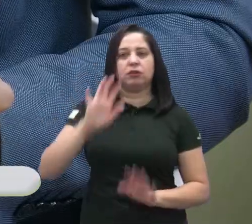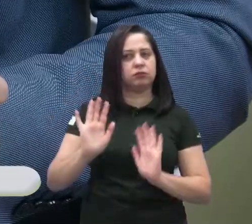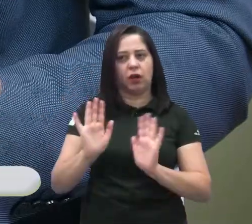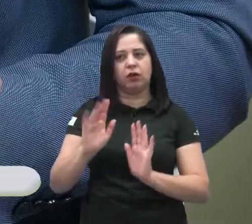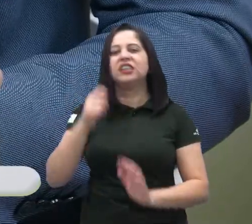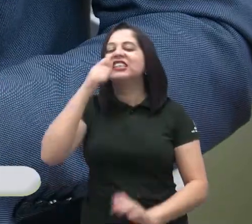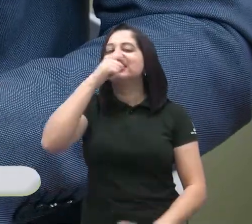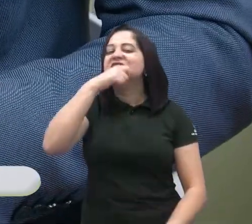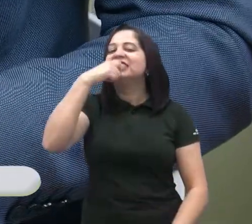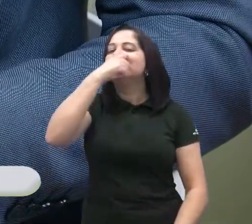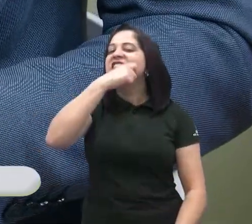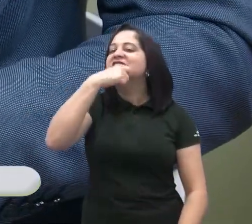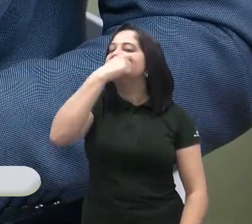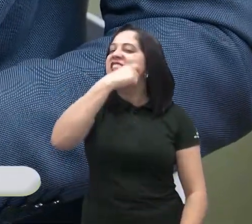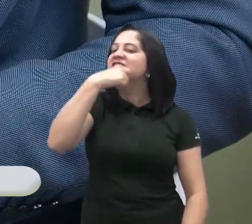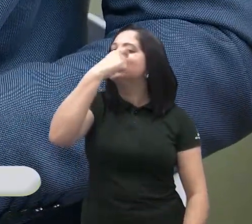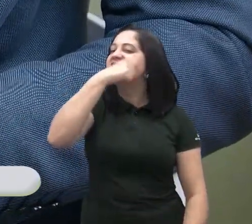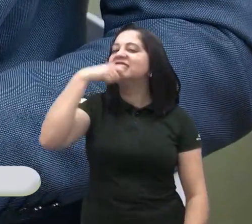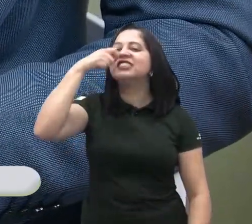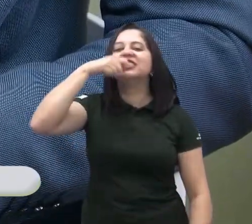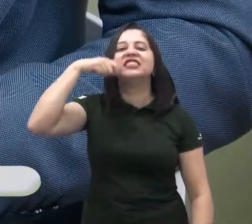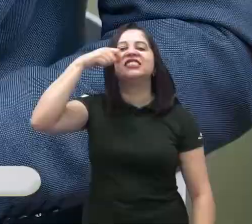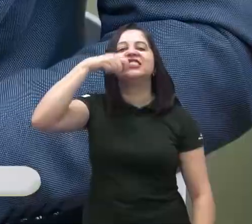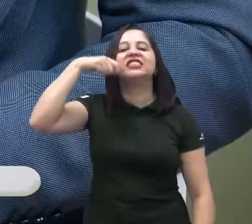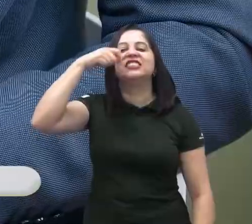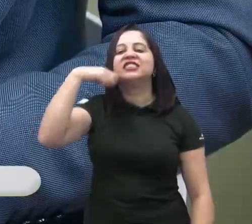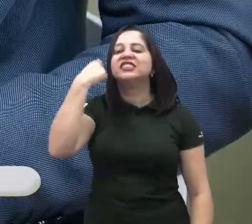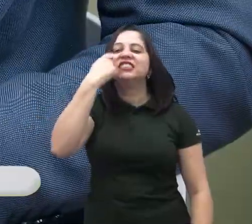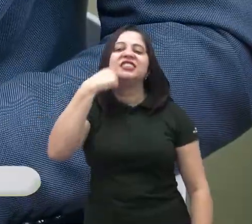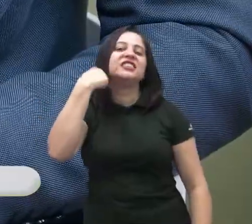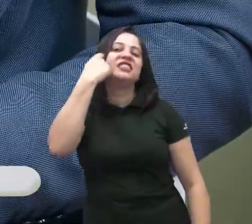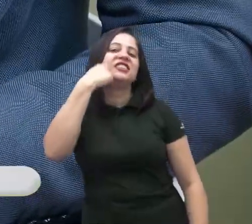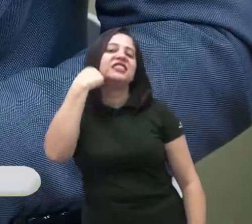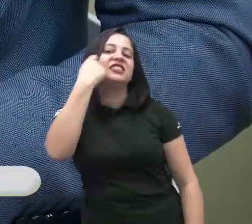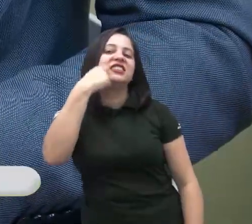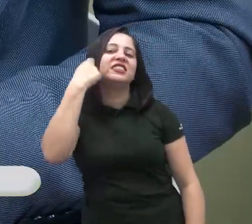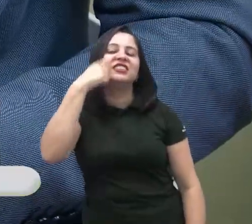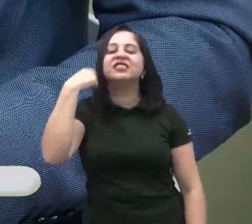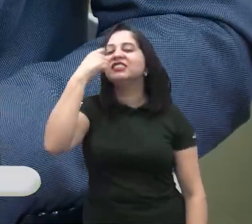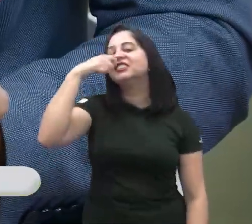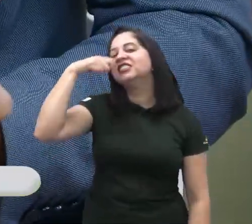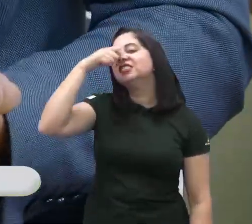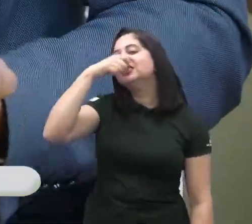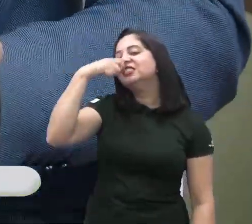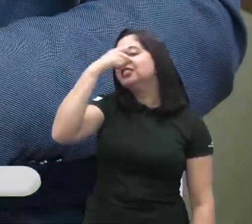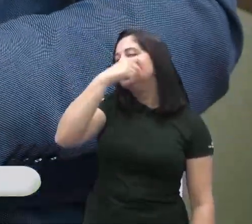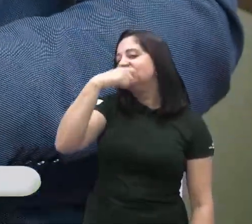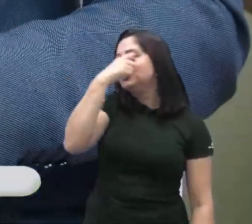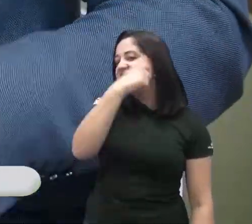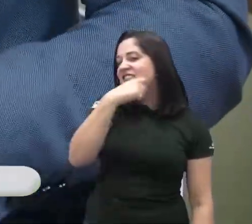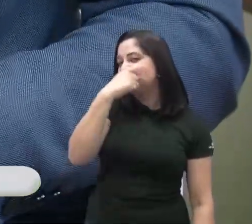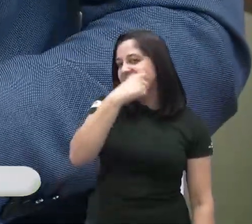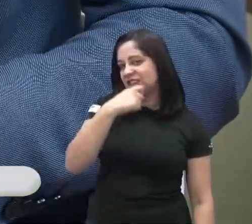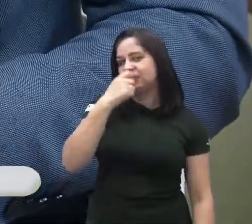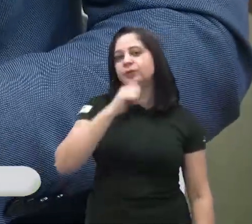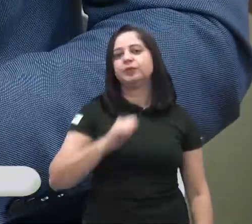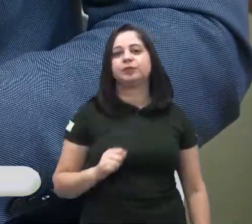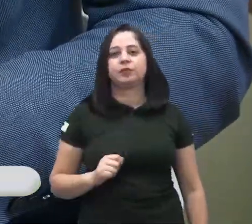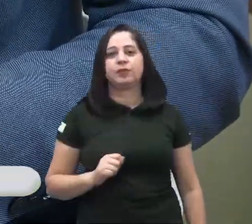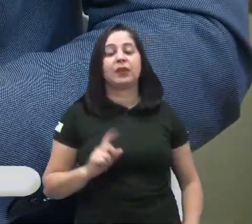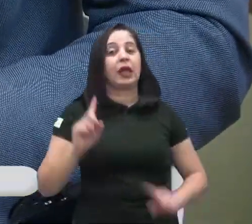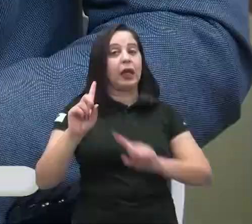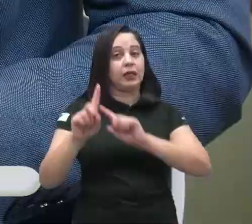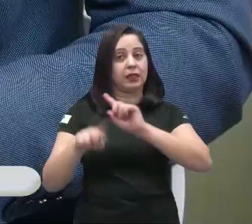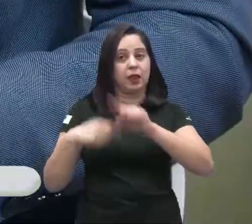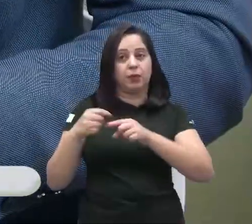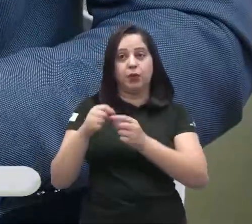basicamente, você vai fazer esse movimento circular em toda a parte superior e na parte inferior, na parte externa, a parte que a gente enxerga. Depois você vai